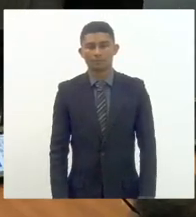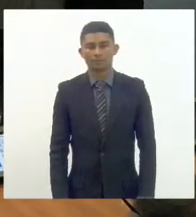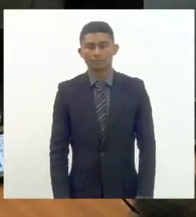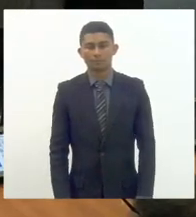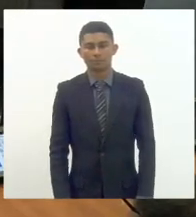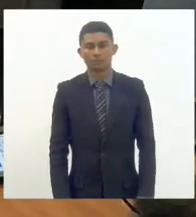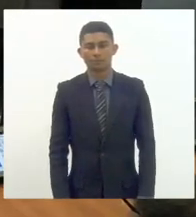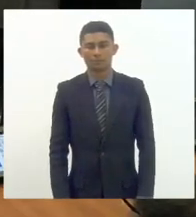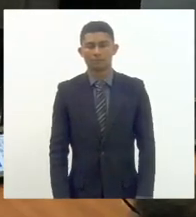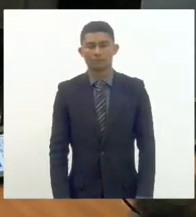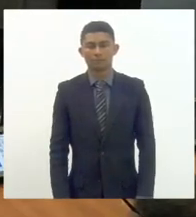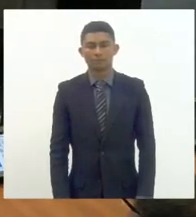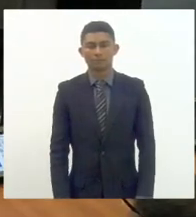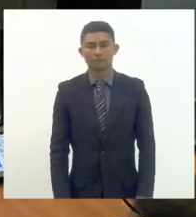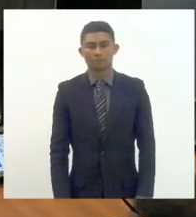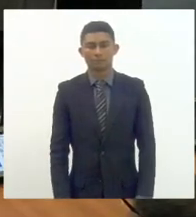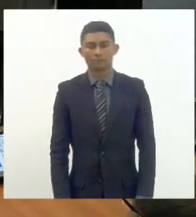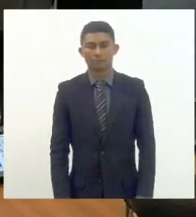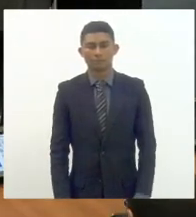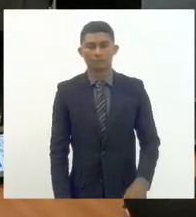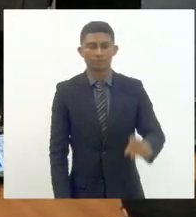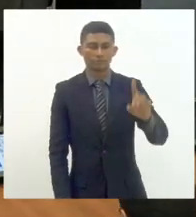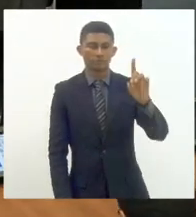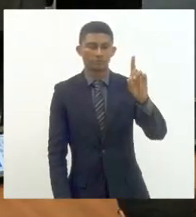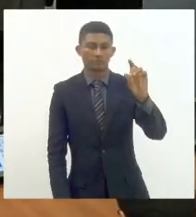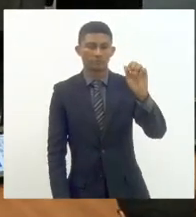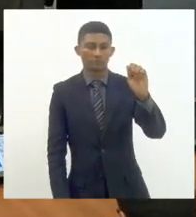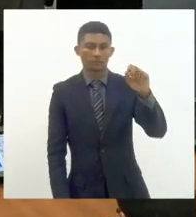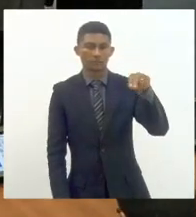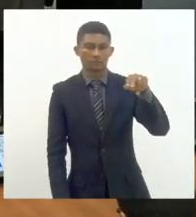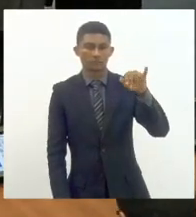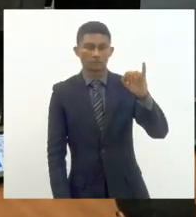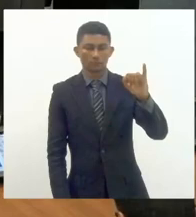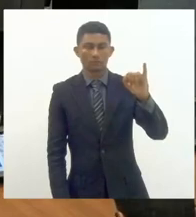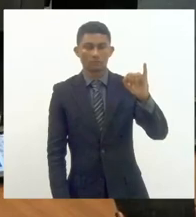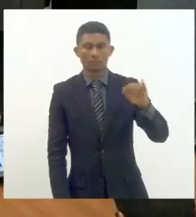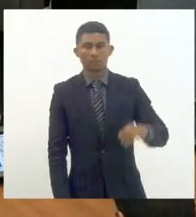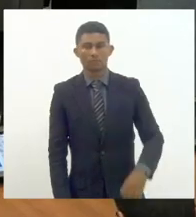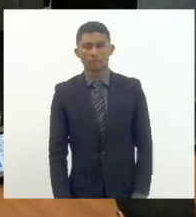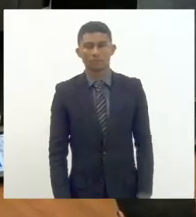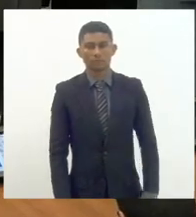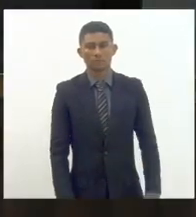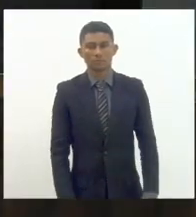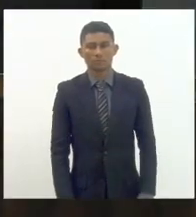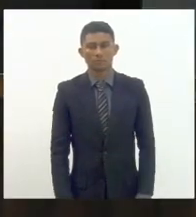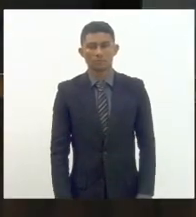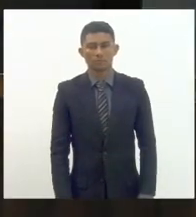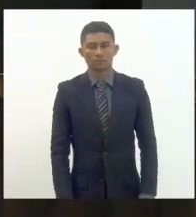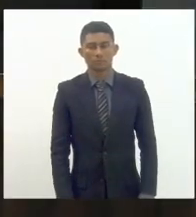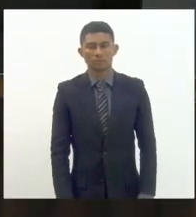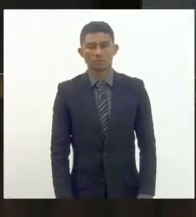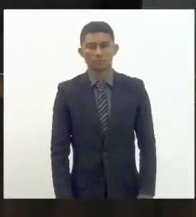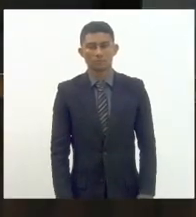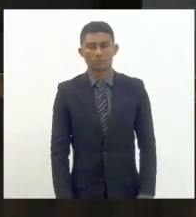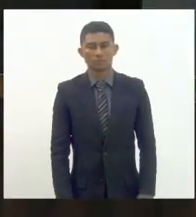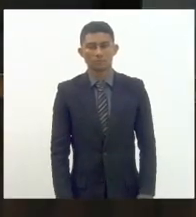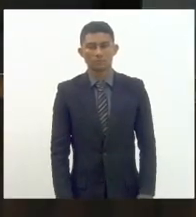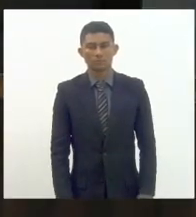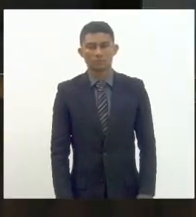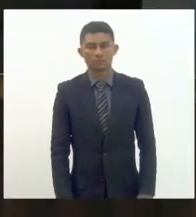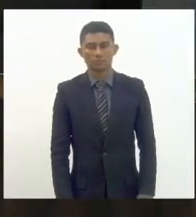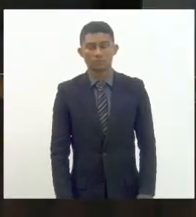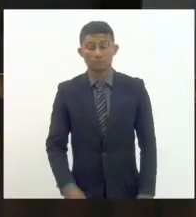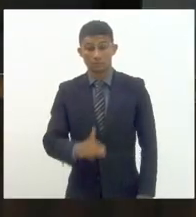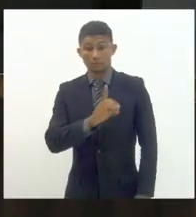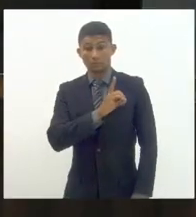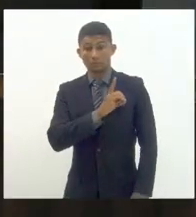Deputado Chico Machado. Deputada Dani do PSOL. Deputada Dani. Deputado